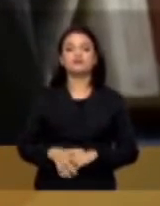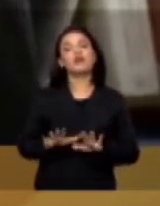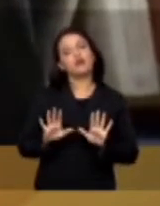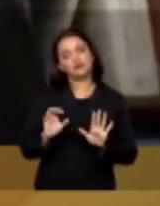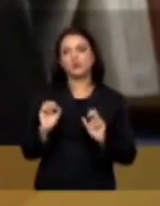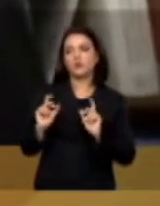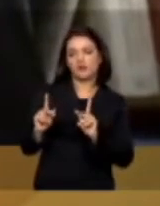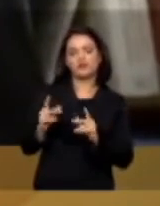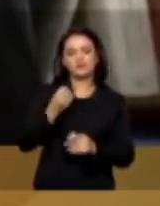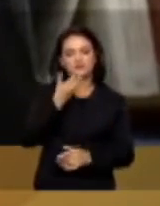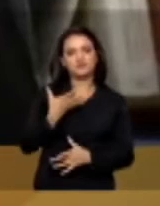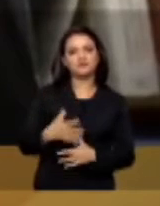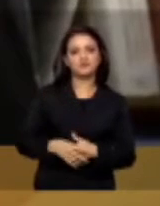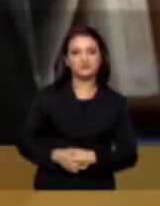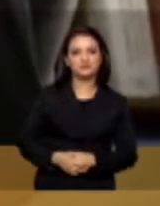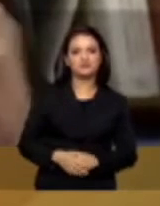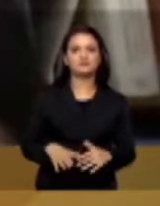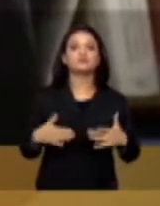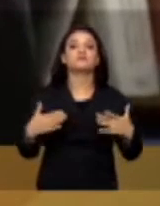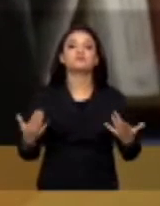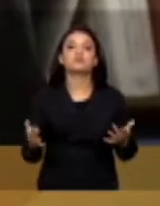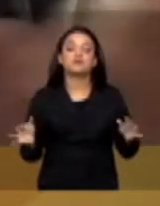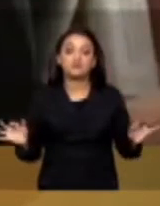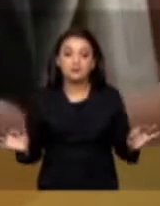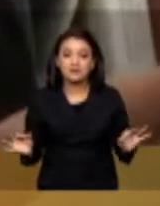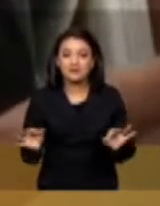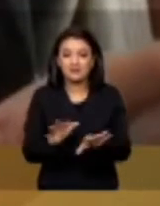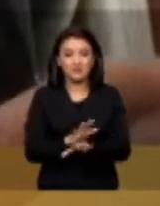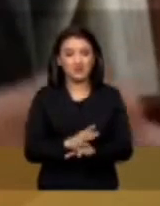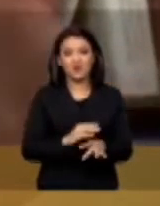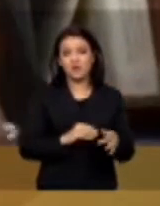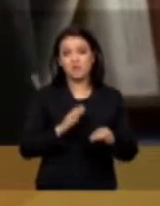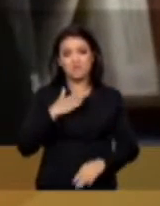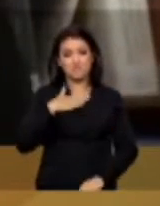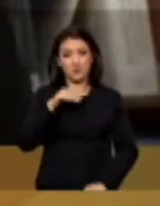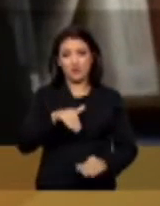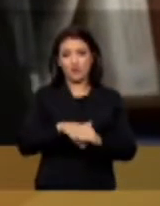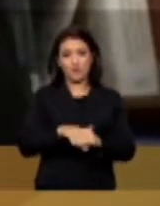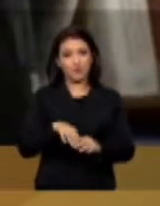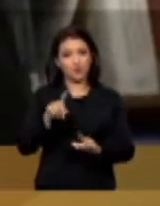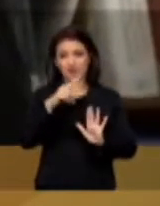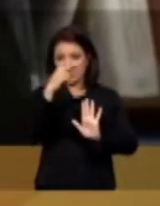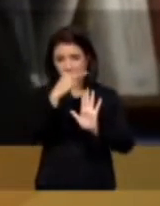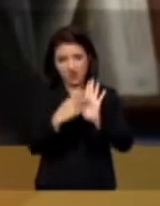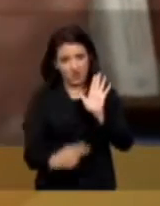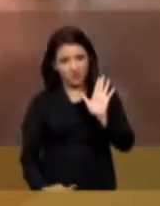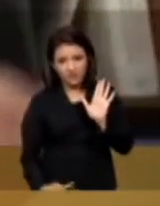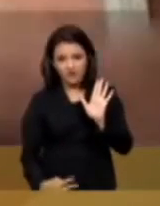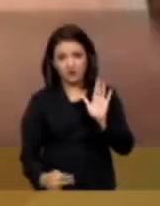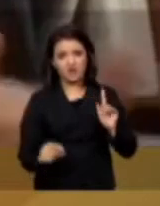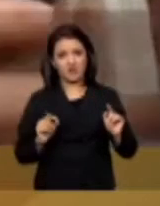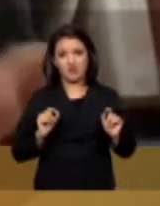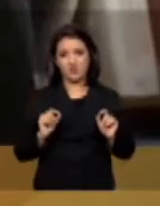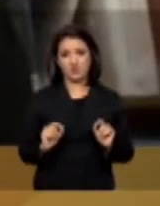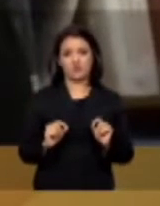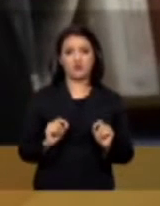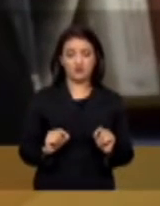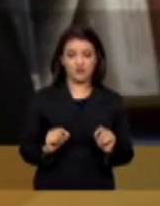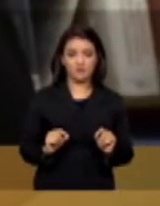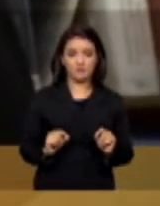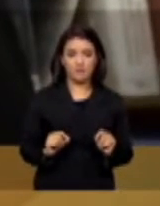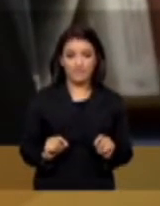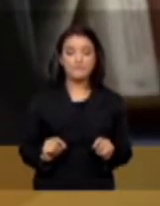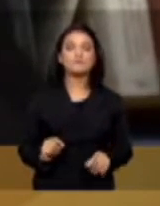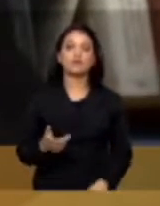Melhor então. E aqui, para terminar, eu trago um longo voto, não vou ler. O que está claro é o seguinte: tal como houve na questão da